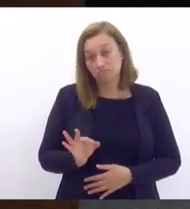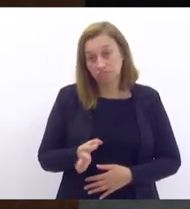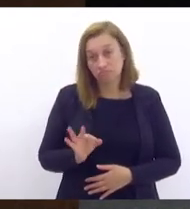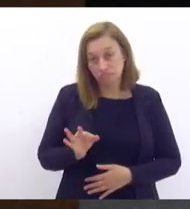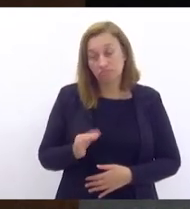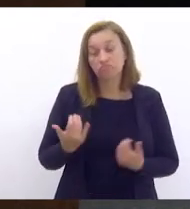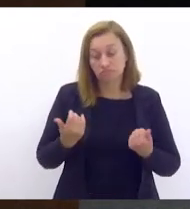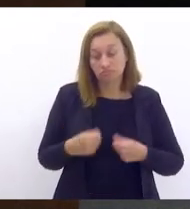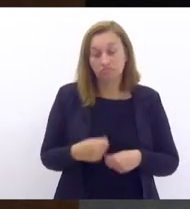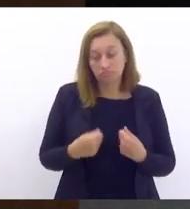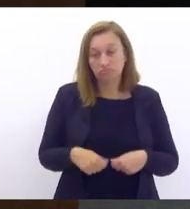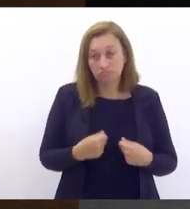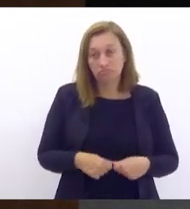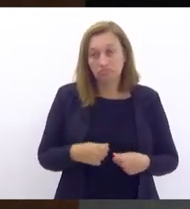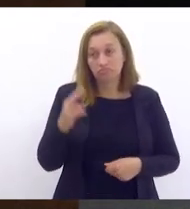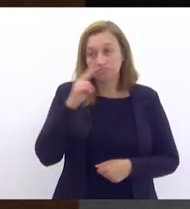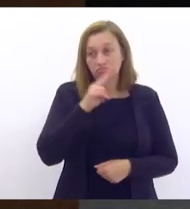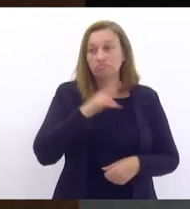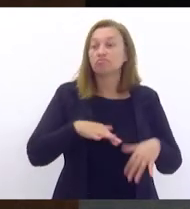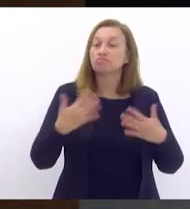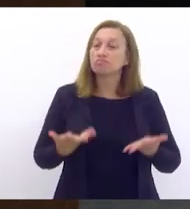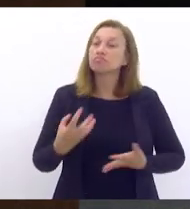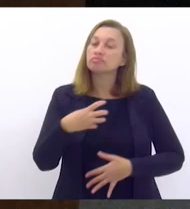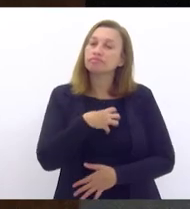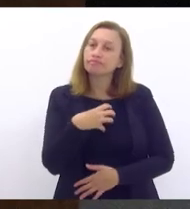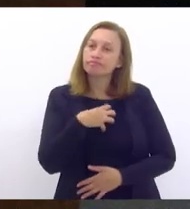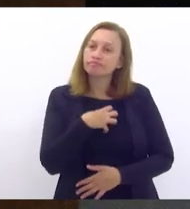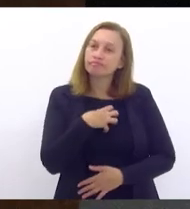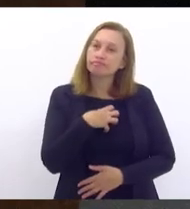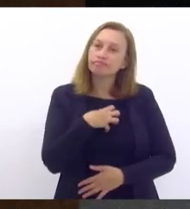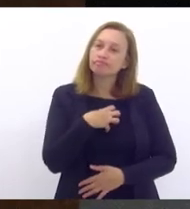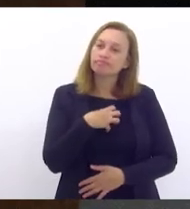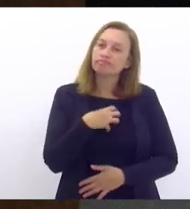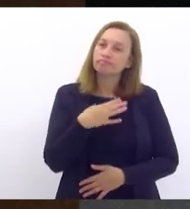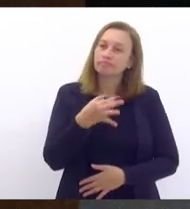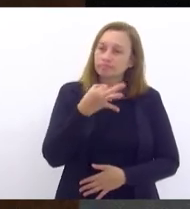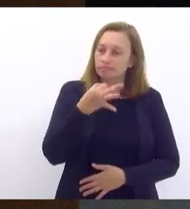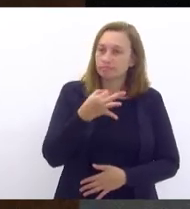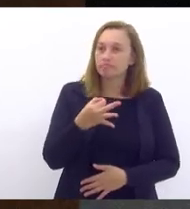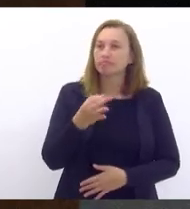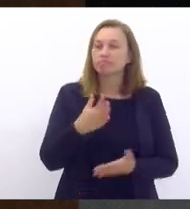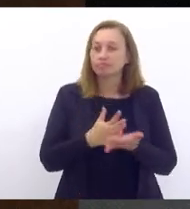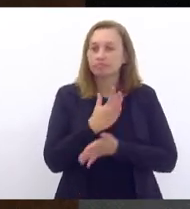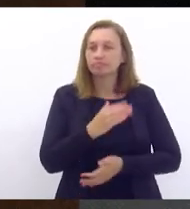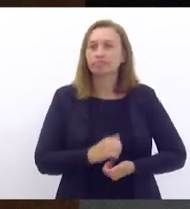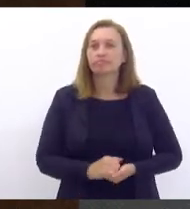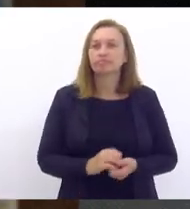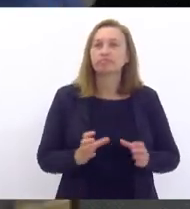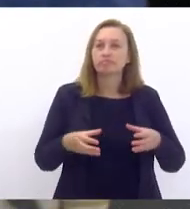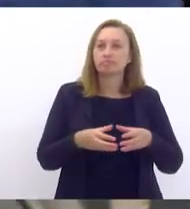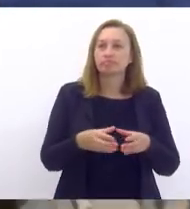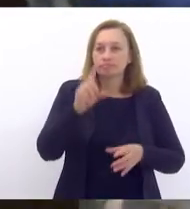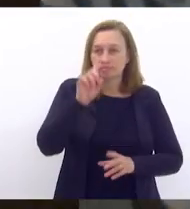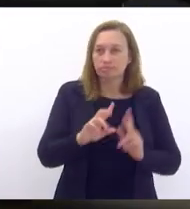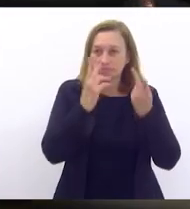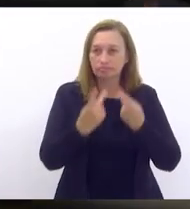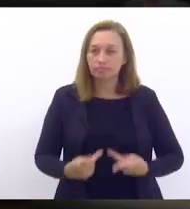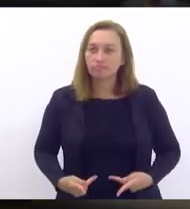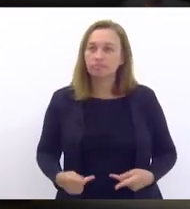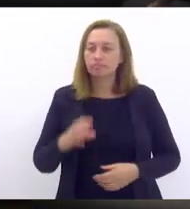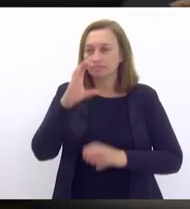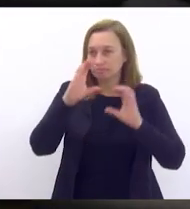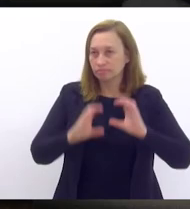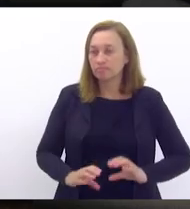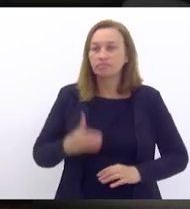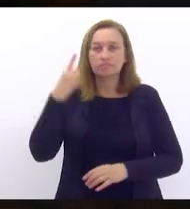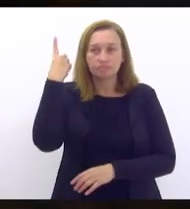uma necessidade, uma urgência. Então, nesse sentido, no meu parecer, é favorável. Pela Comissão de Direitos Humanos e Cidadania,